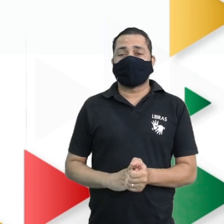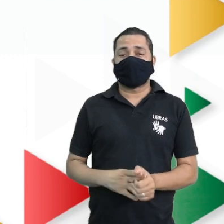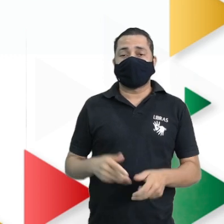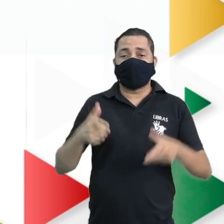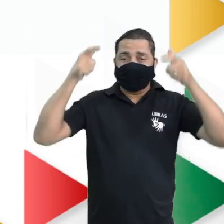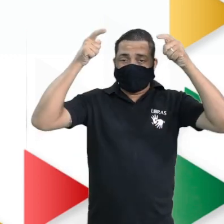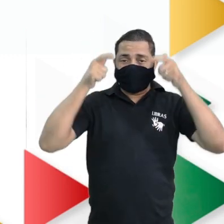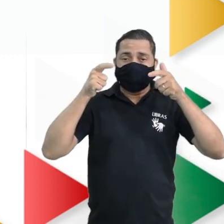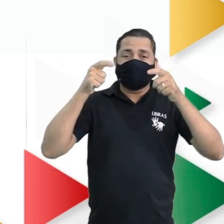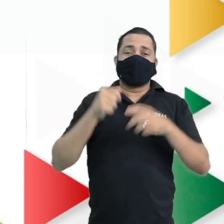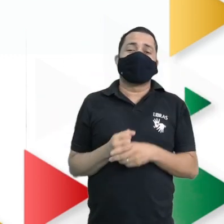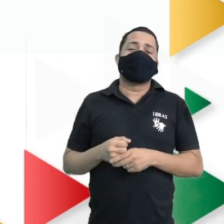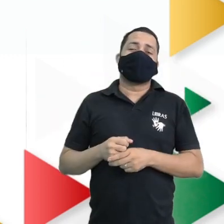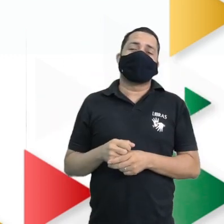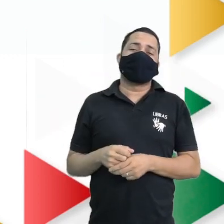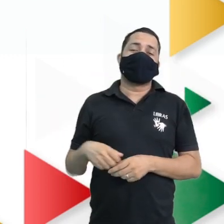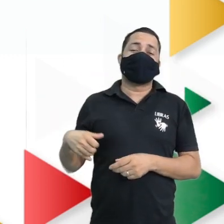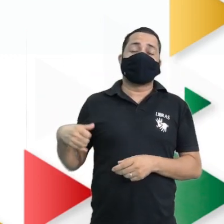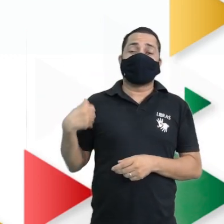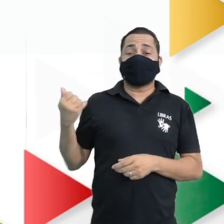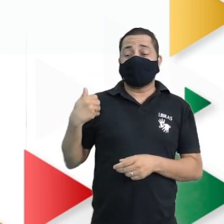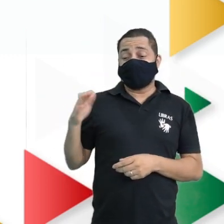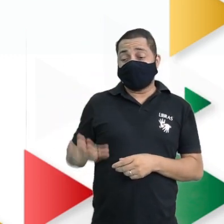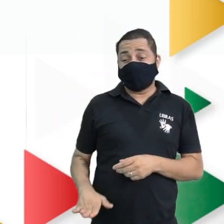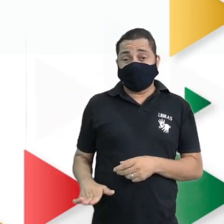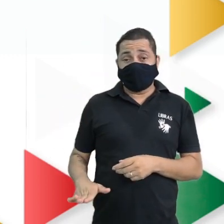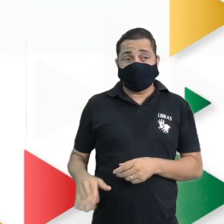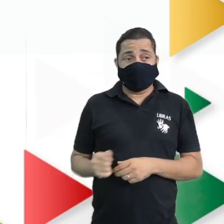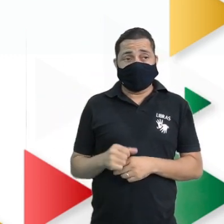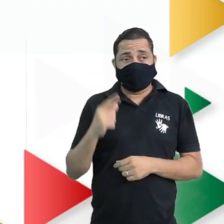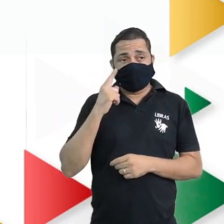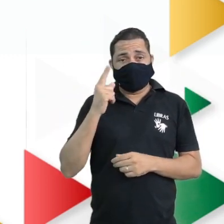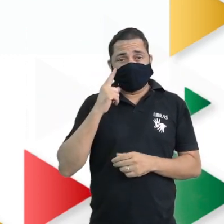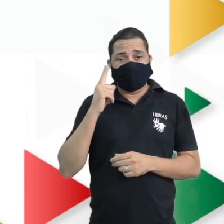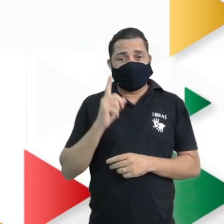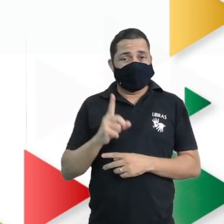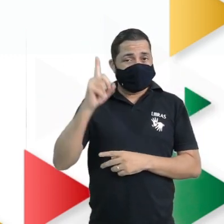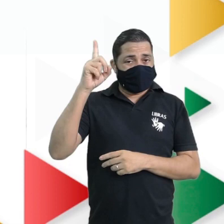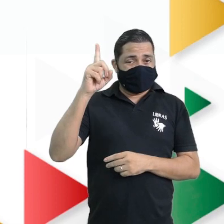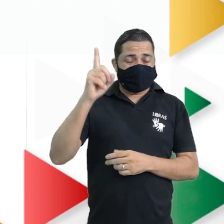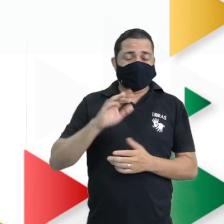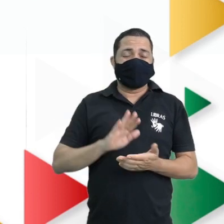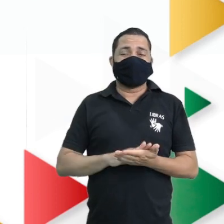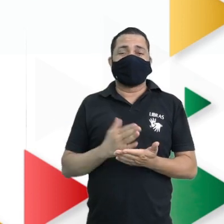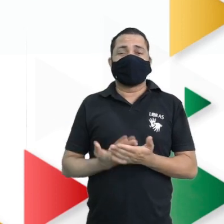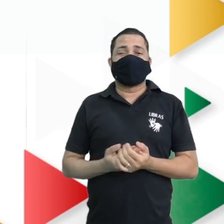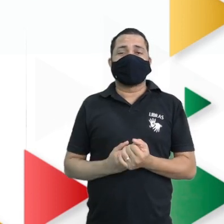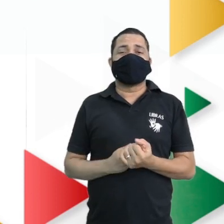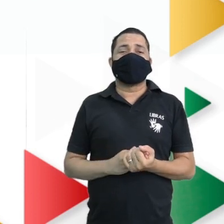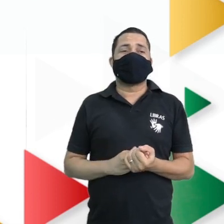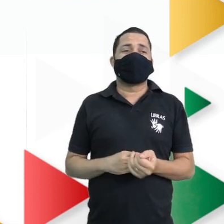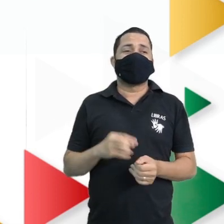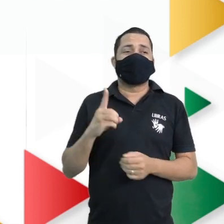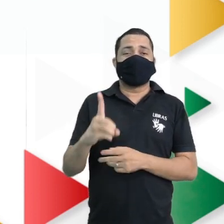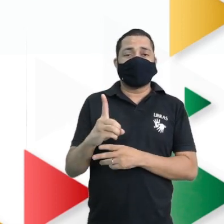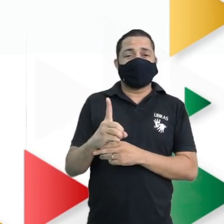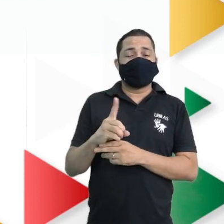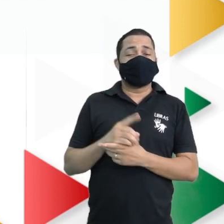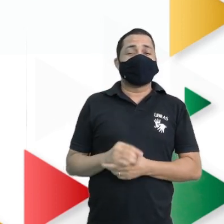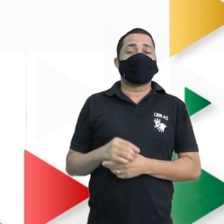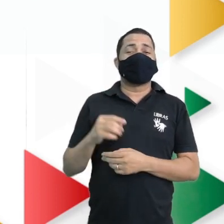do trono era menor de idade. Aí você está vendo acima do nosso querido intérprete de Libras, Dom Pedrinho II,